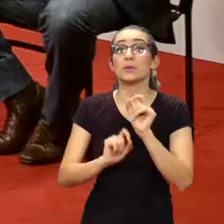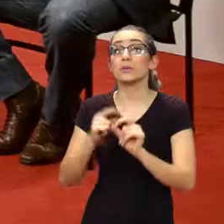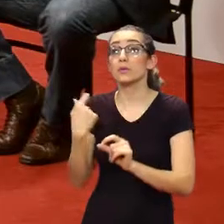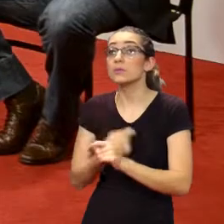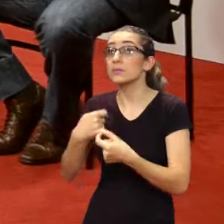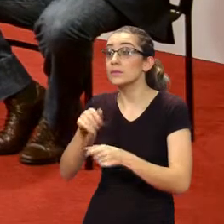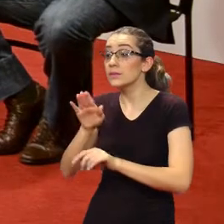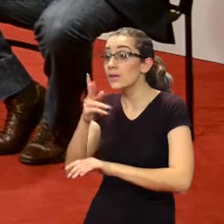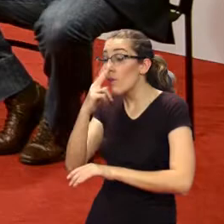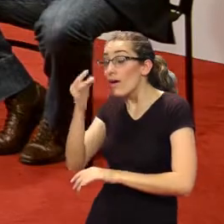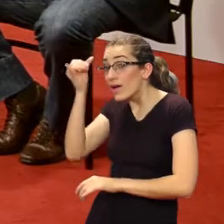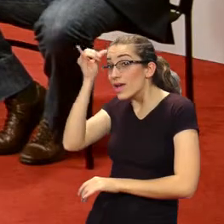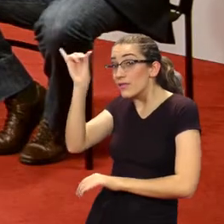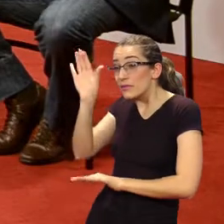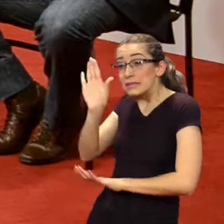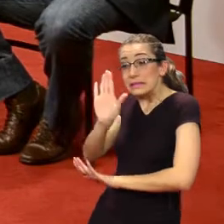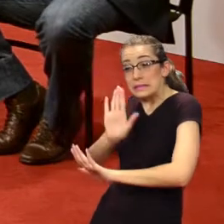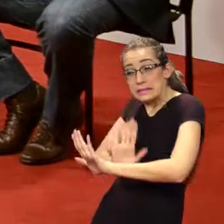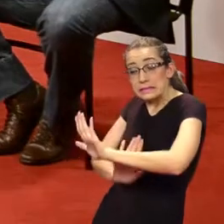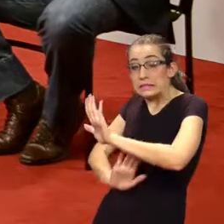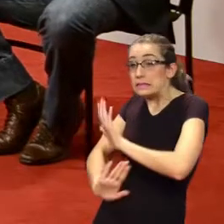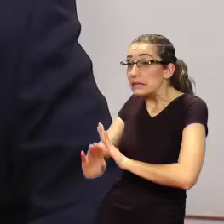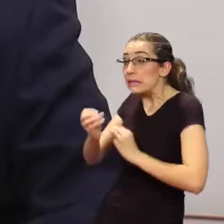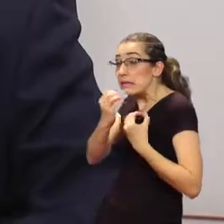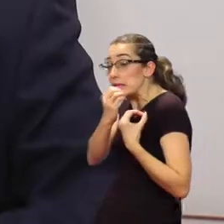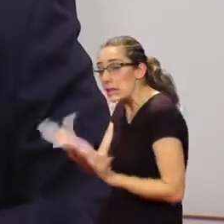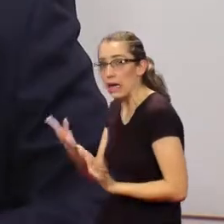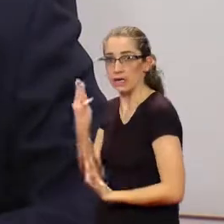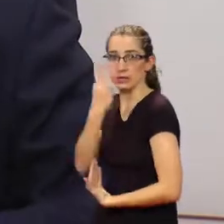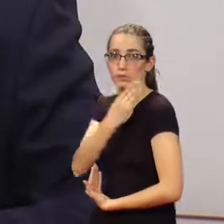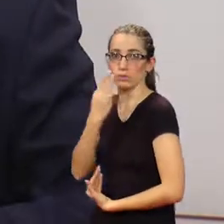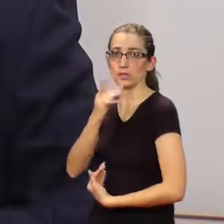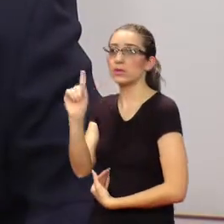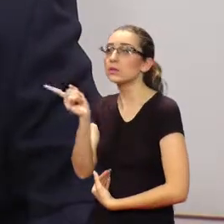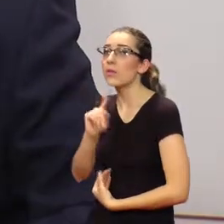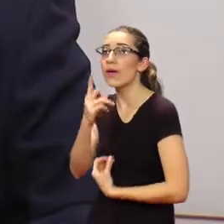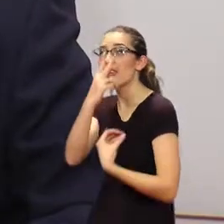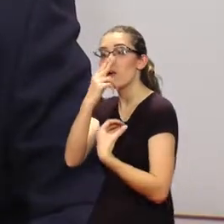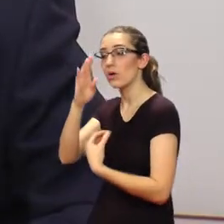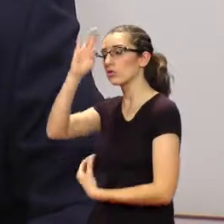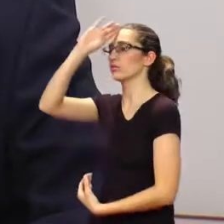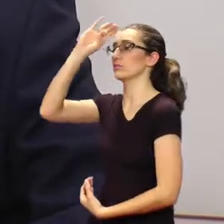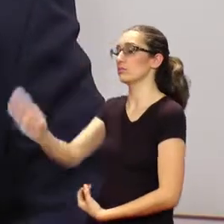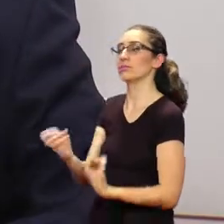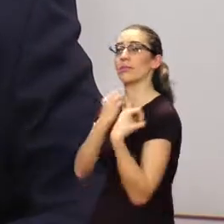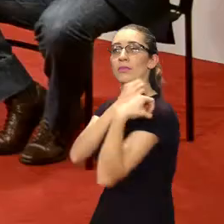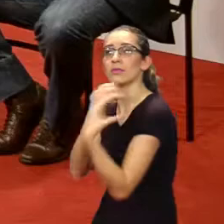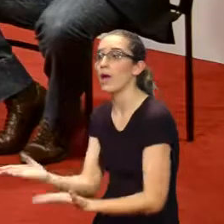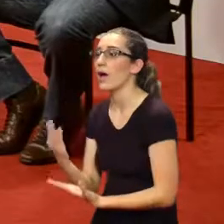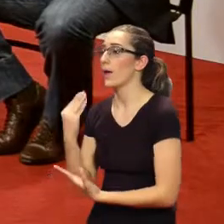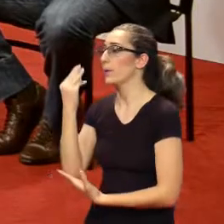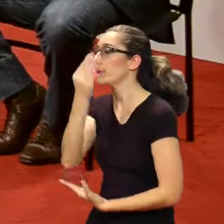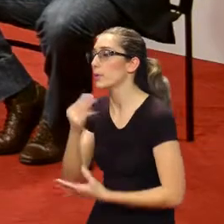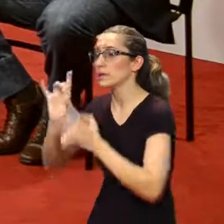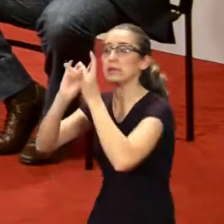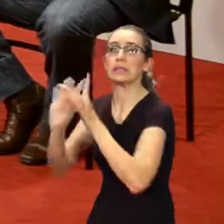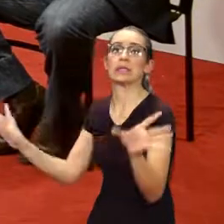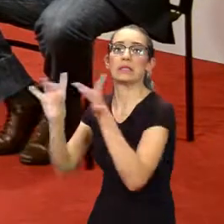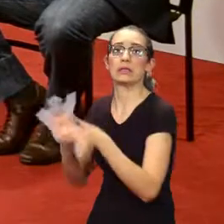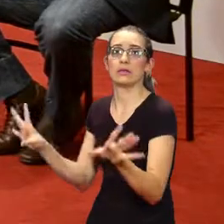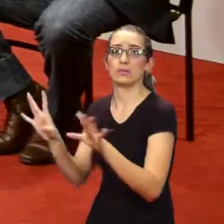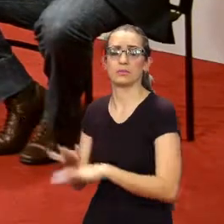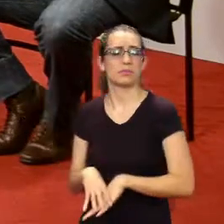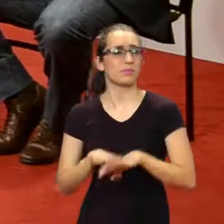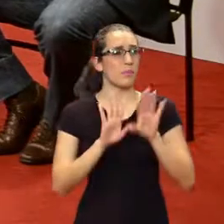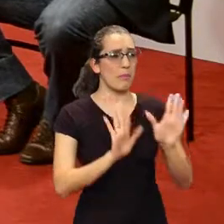retardar o ingresso do açúcar na cavidade bucal de uma criança. Né? Não oferecer o açúcar de uma forma a que ela tenha acesso livremente.